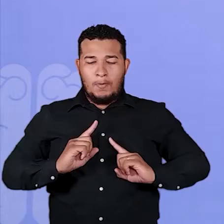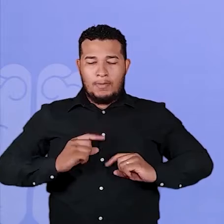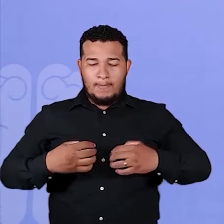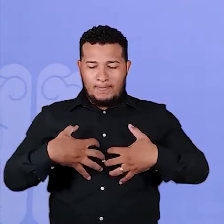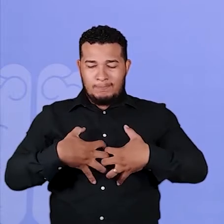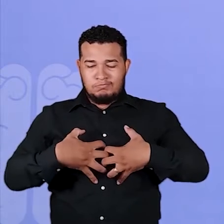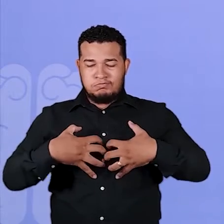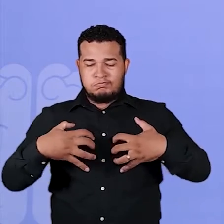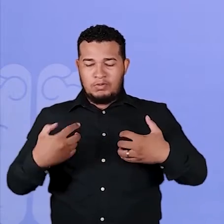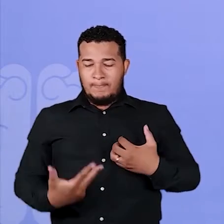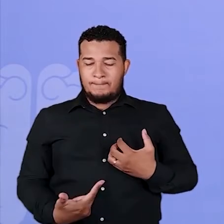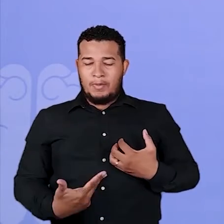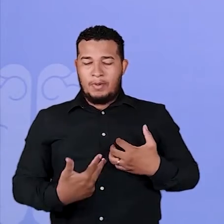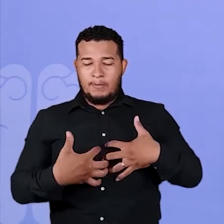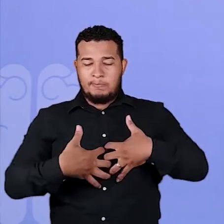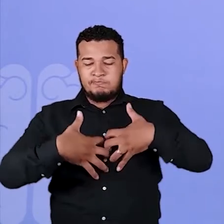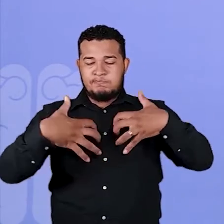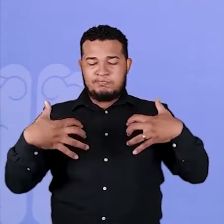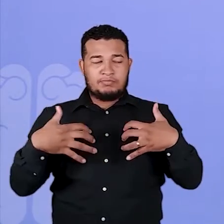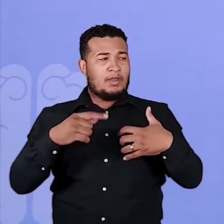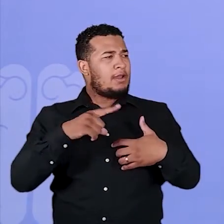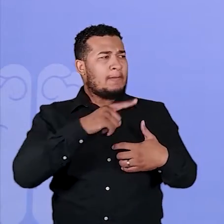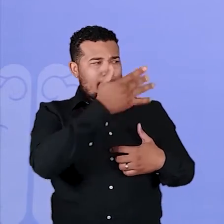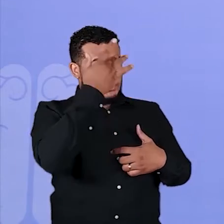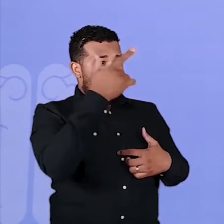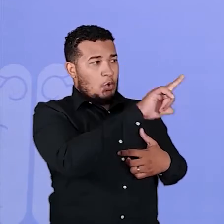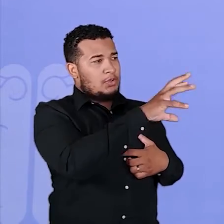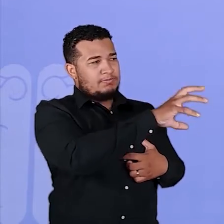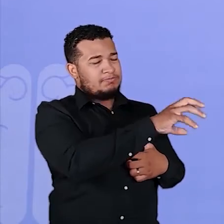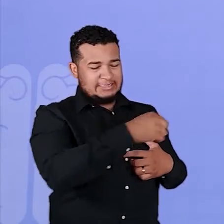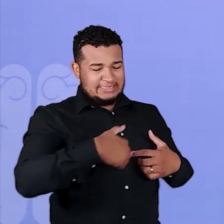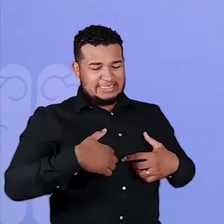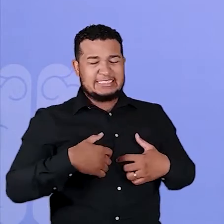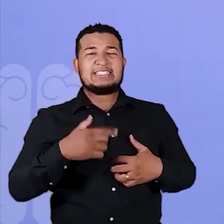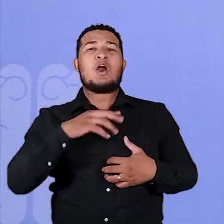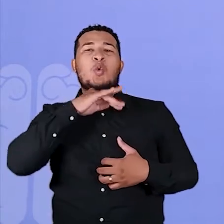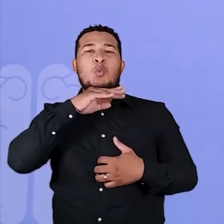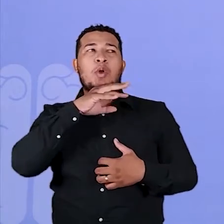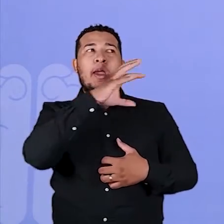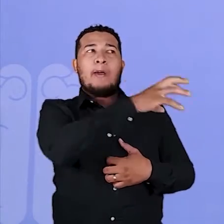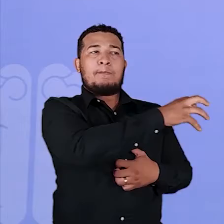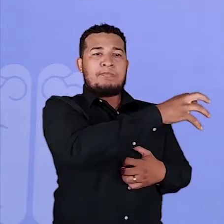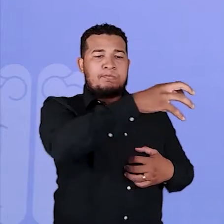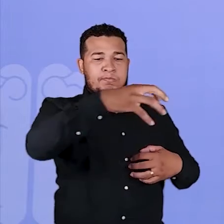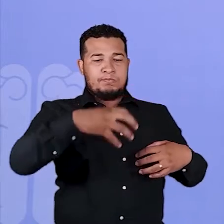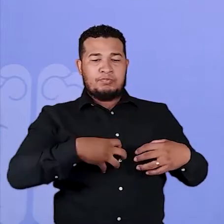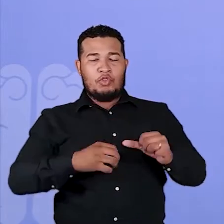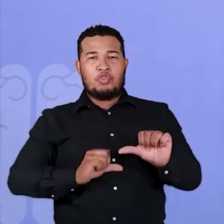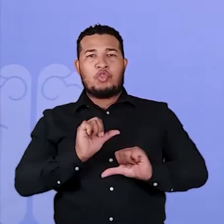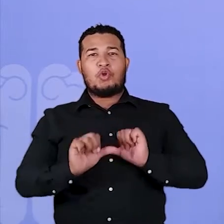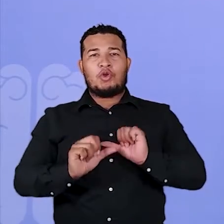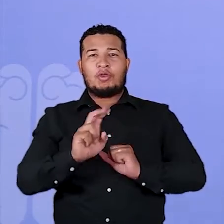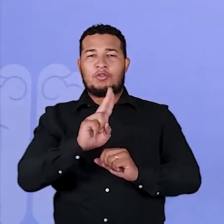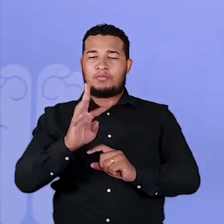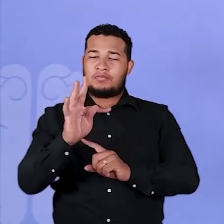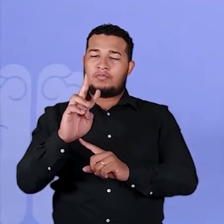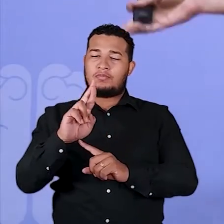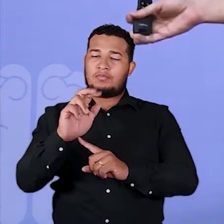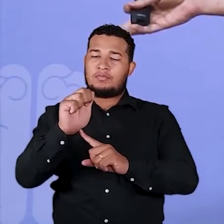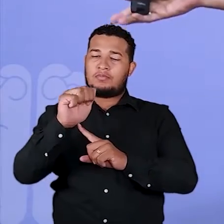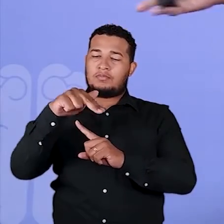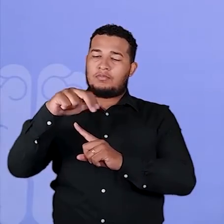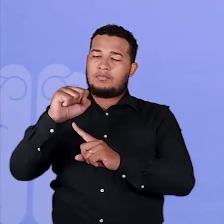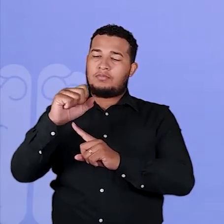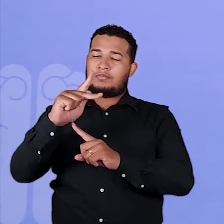órgãos. Existem filósofos da medicina, pessoas que estudam medicina e trabalham